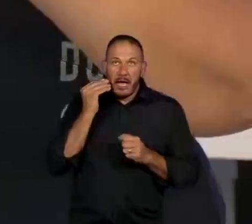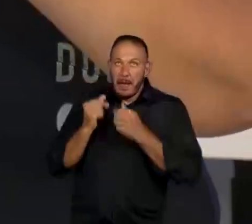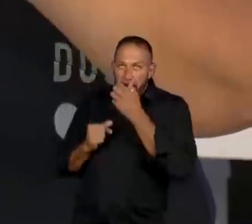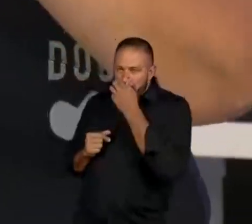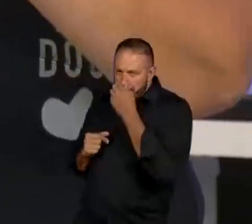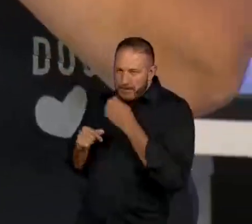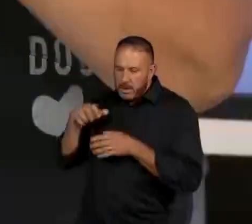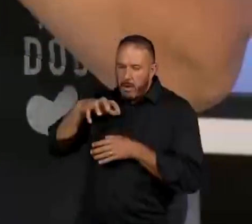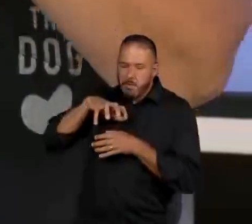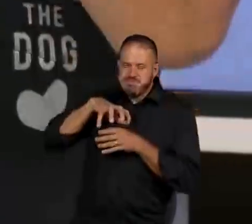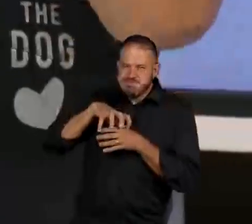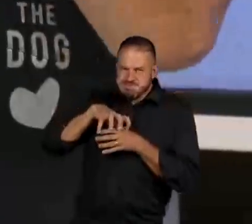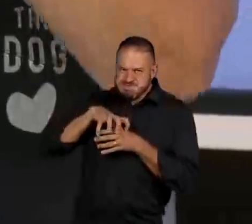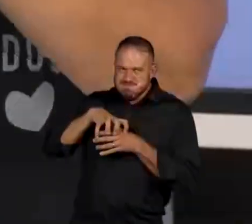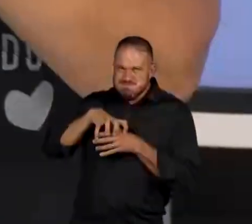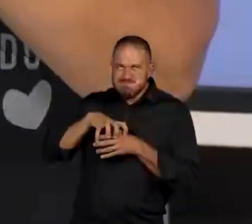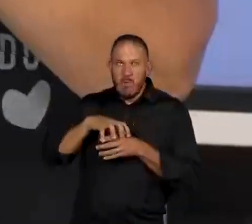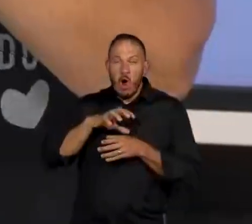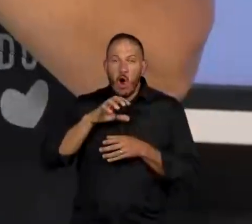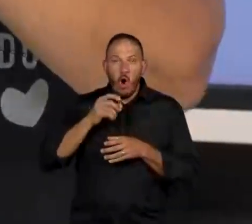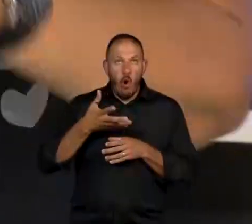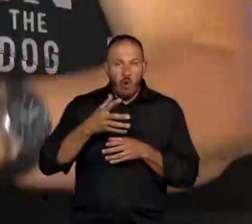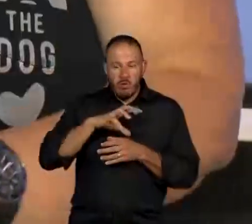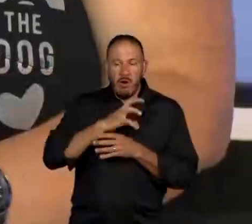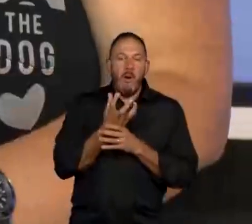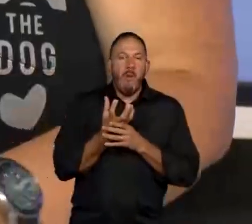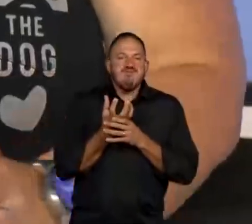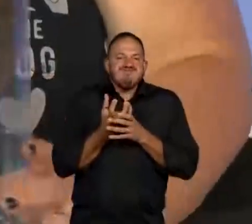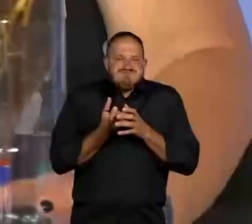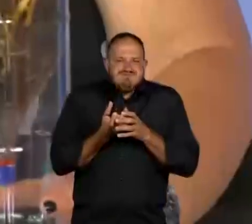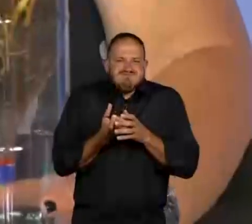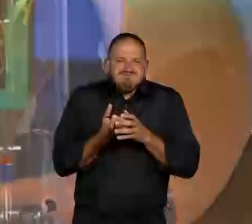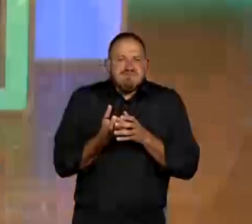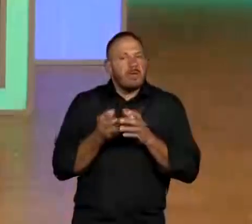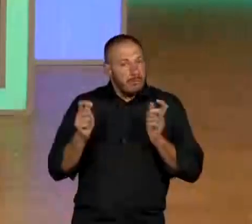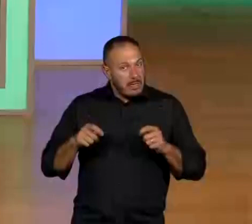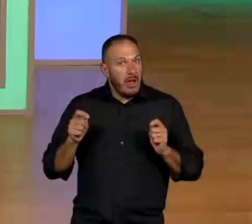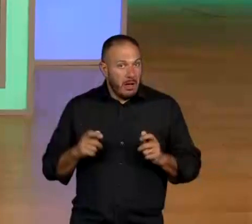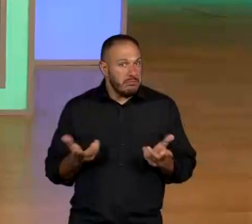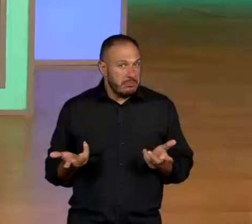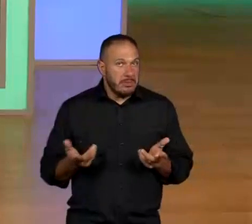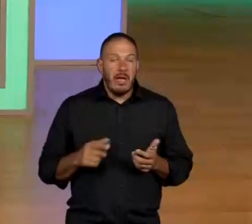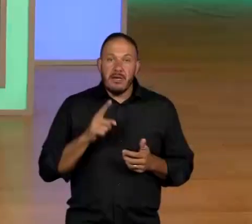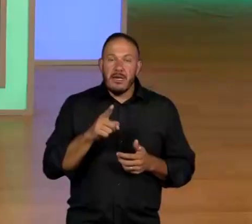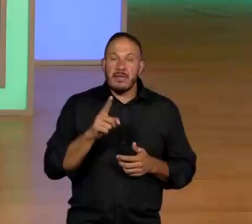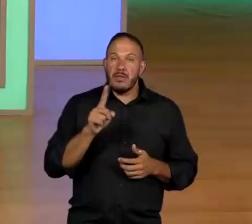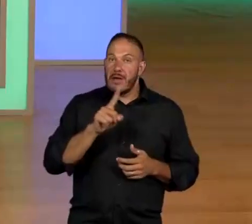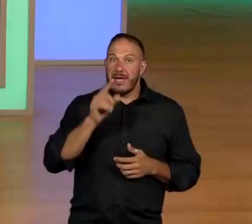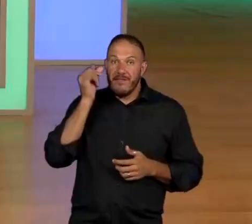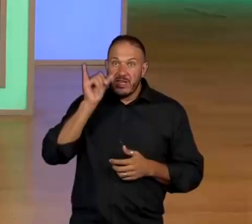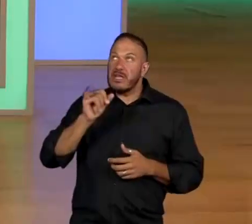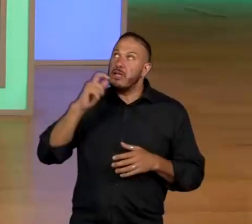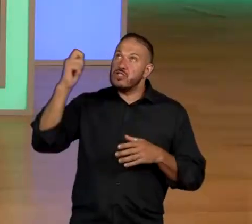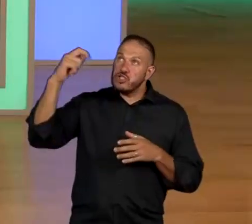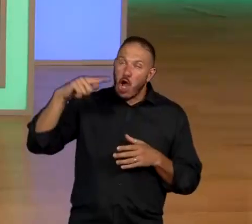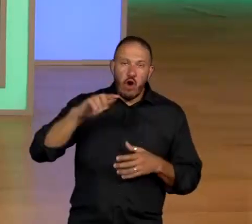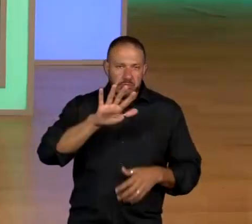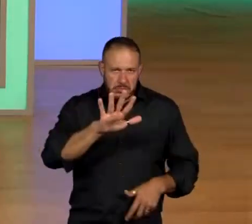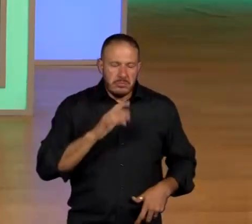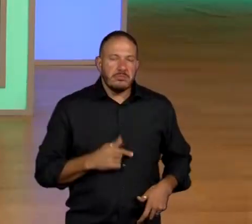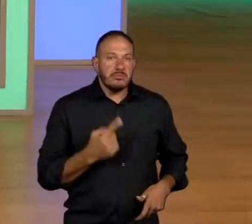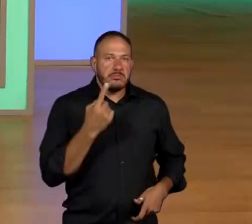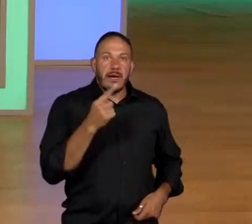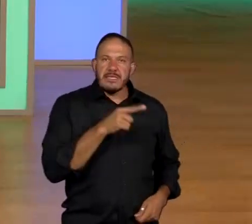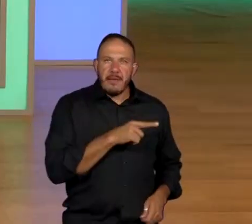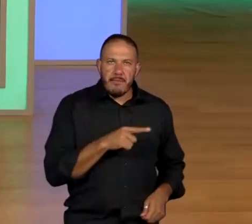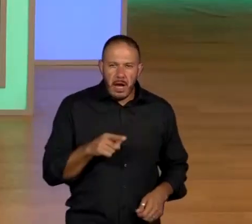fechar normalmente, ou colocar ao contrário. E aí, é só não deixar no sol, e dentro de umas semanas vocês vão ver